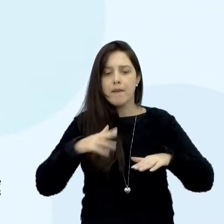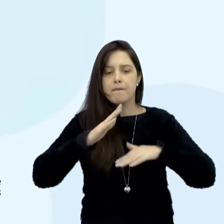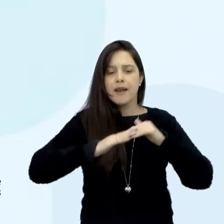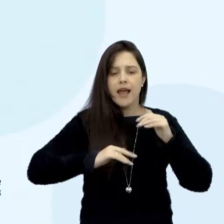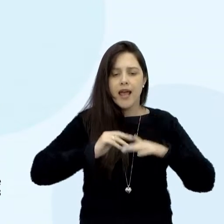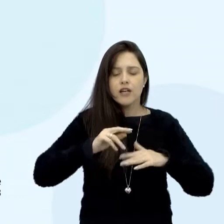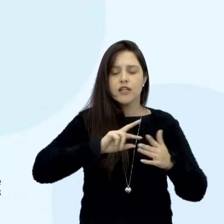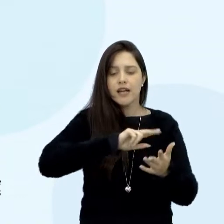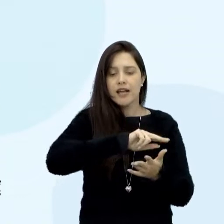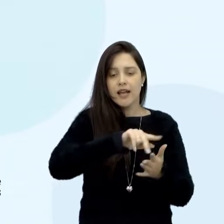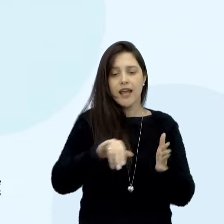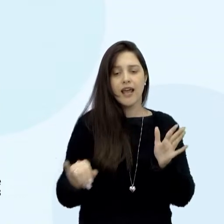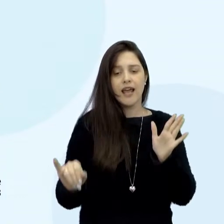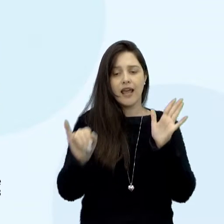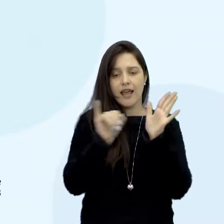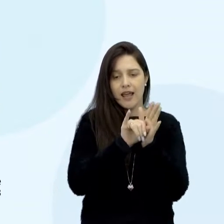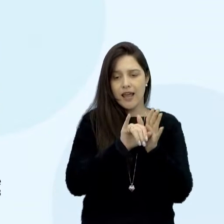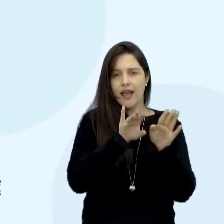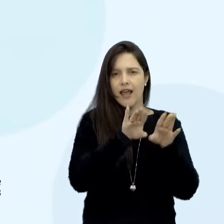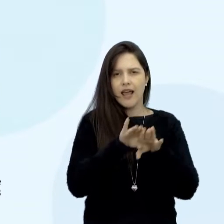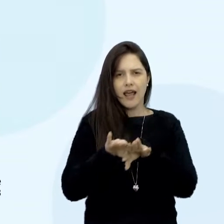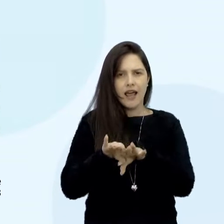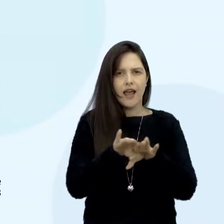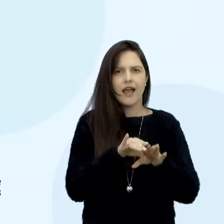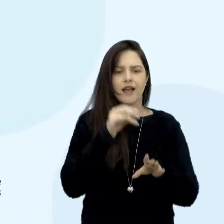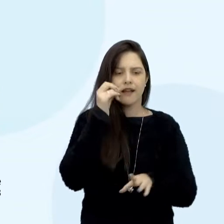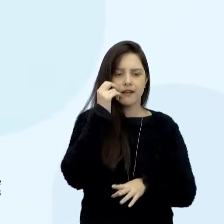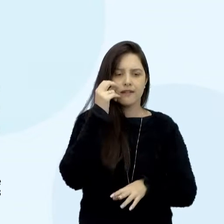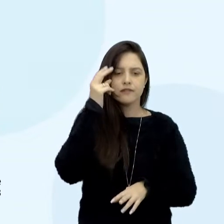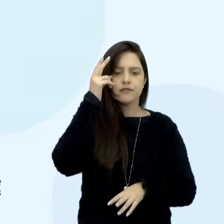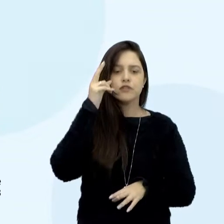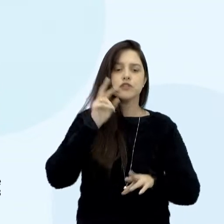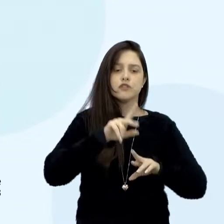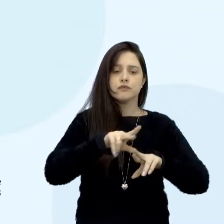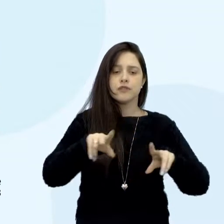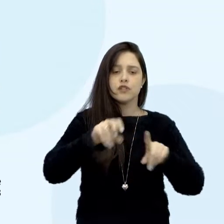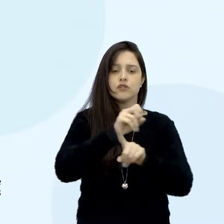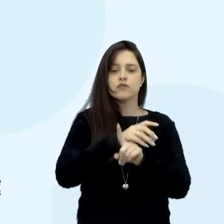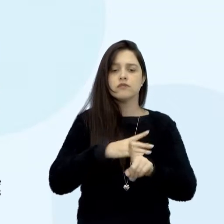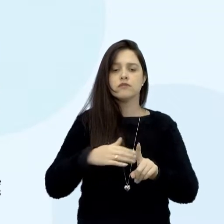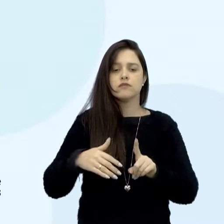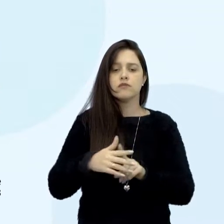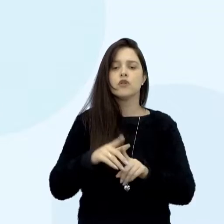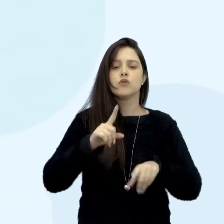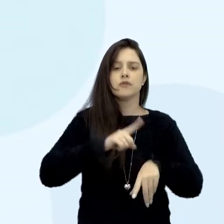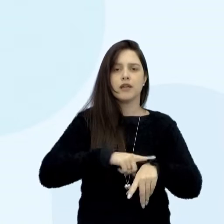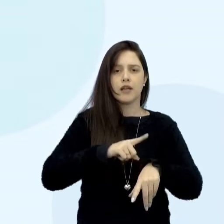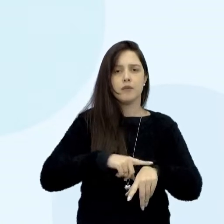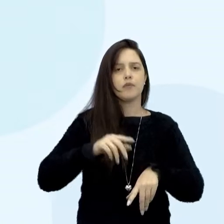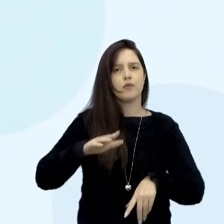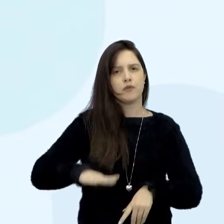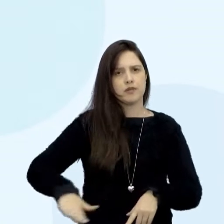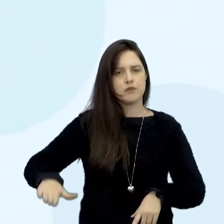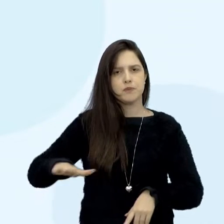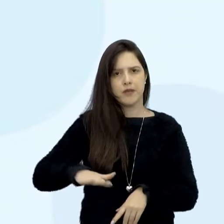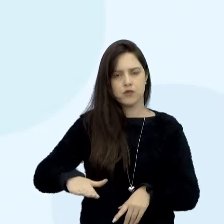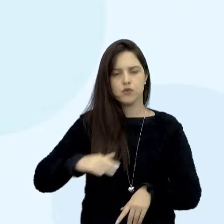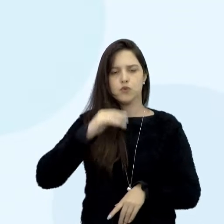caracterizam a identidade e a diversidade cultural de diferentes sociedades inseridas no tempo e no espaço.